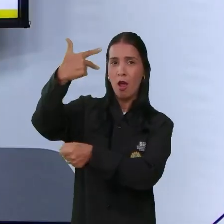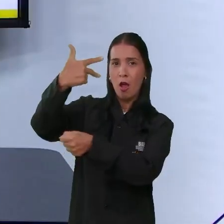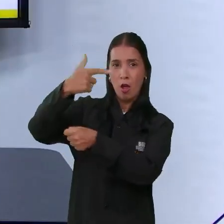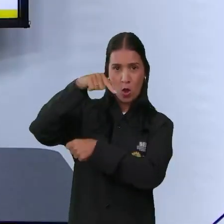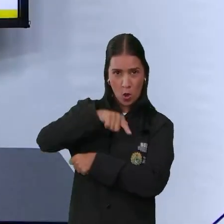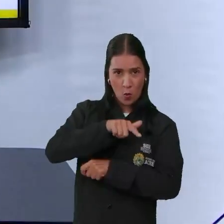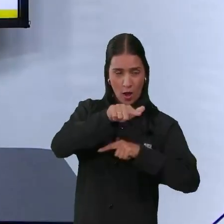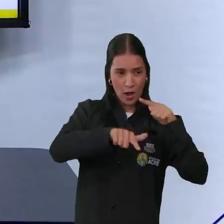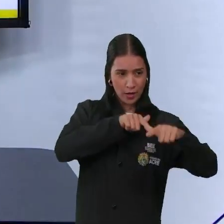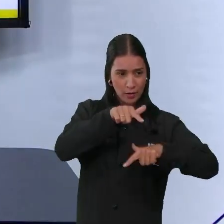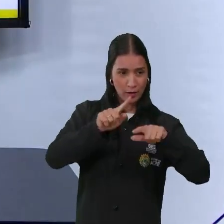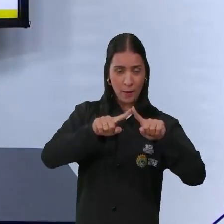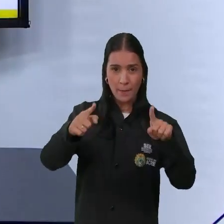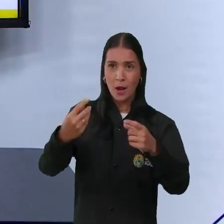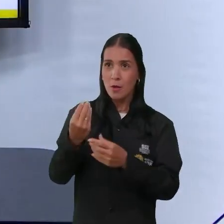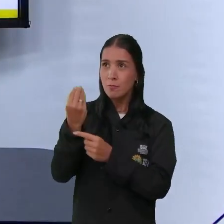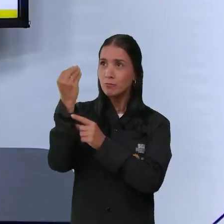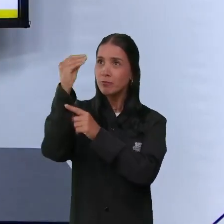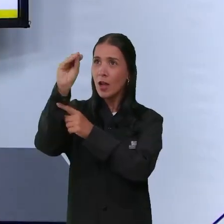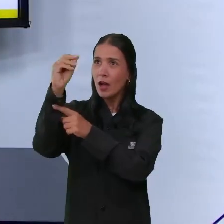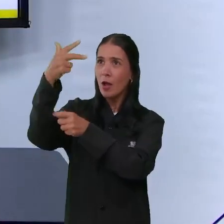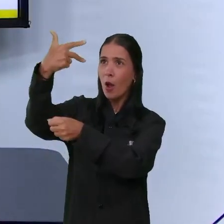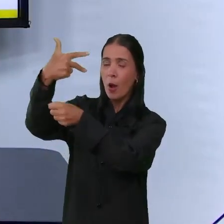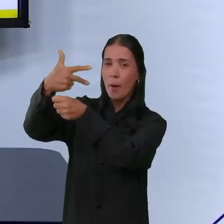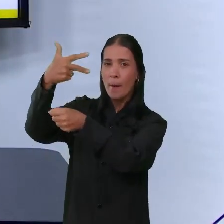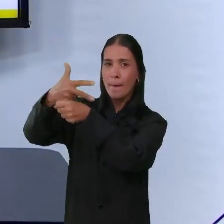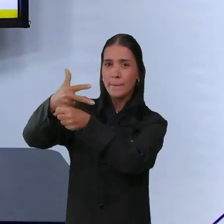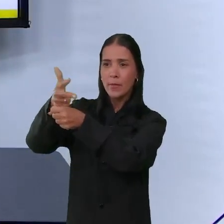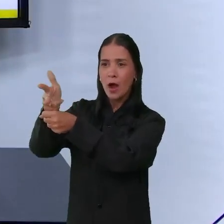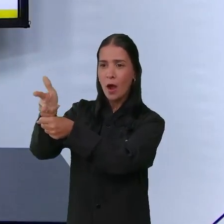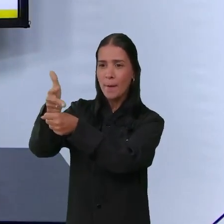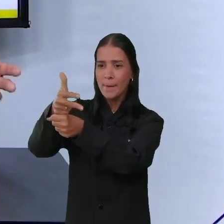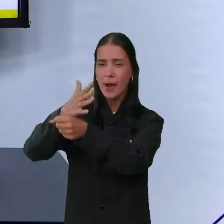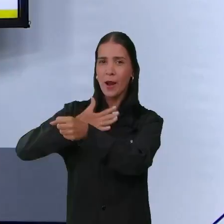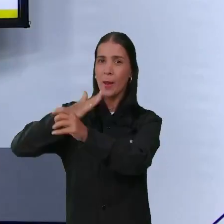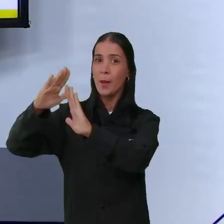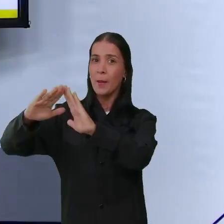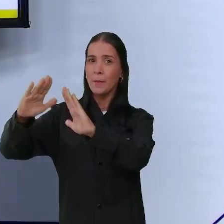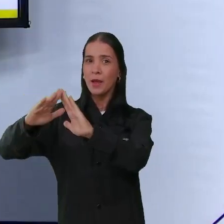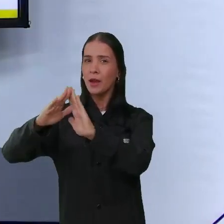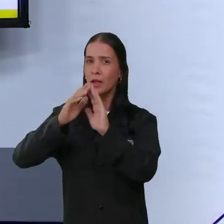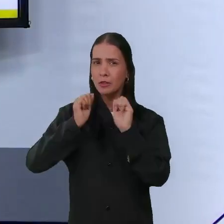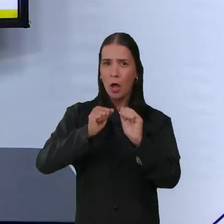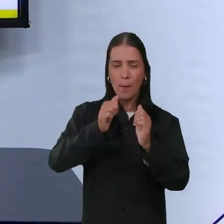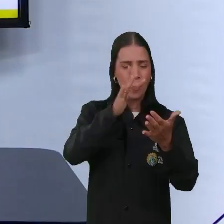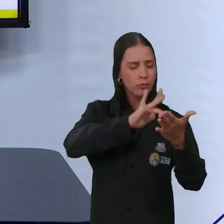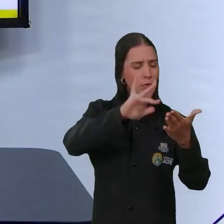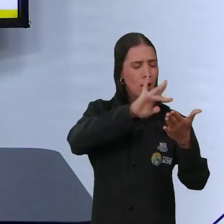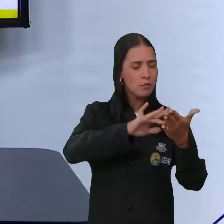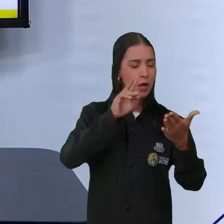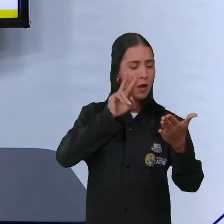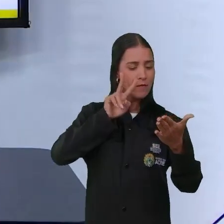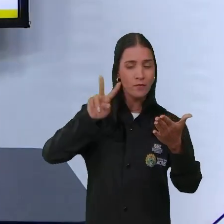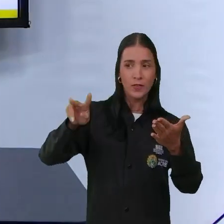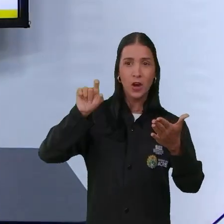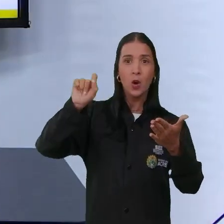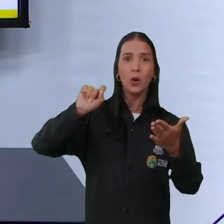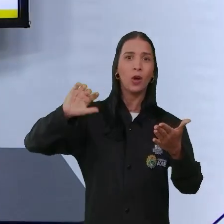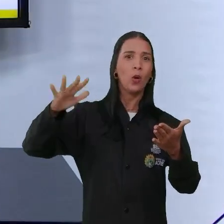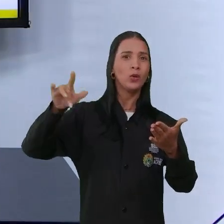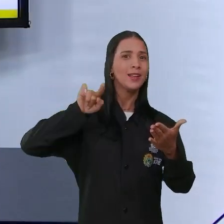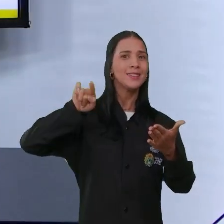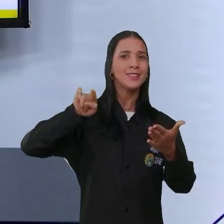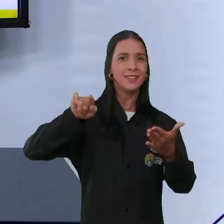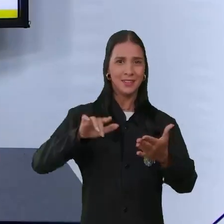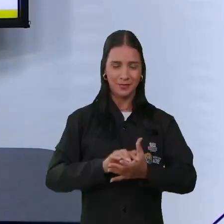meu aparelho telefônico, eu posso estar controlando o que está acontecendo por lá pela minha casa em tempo real.